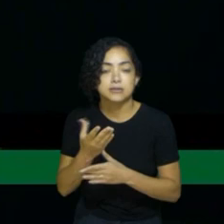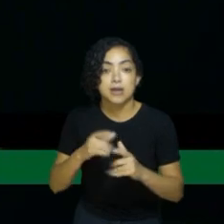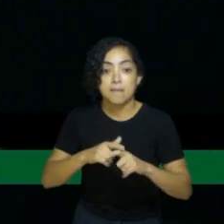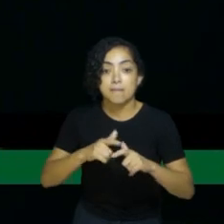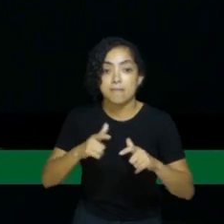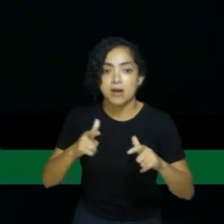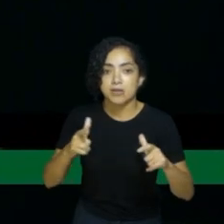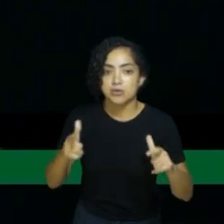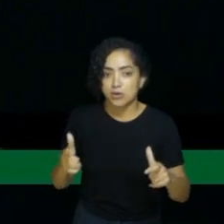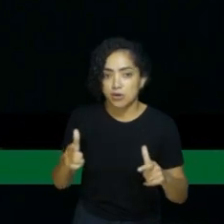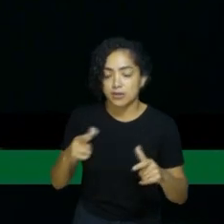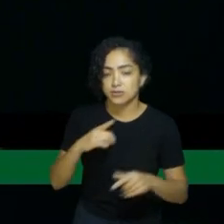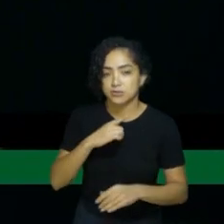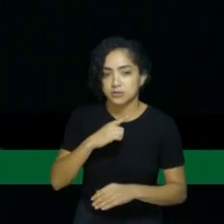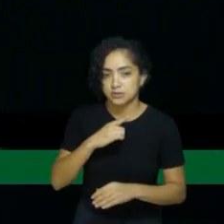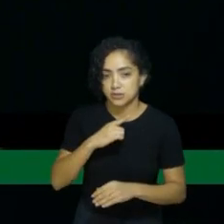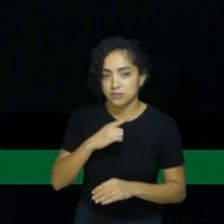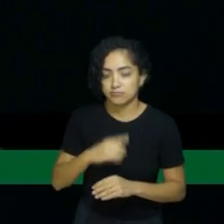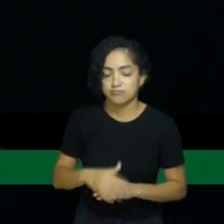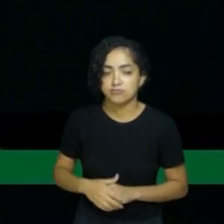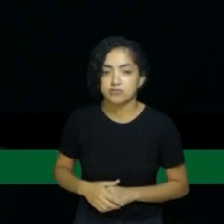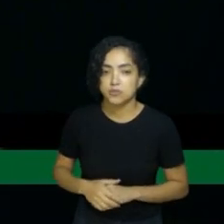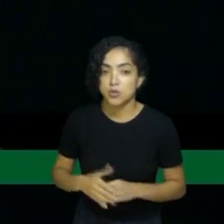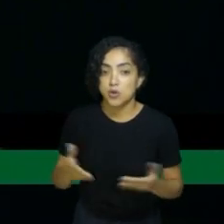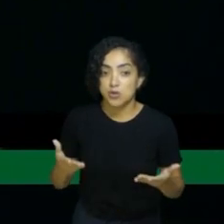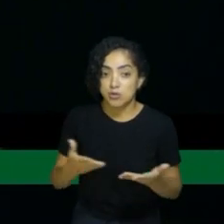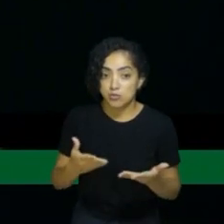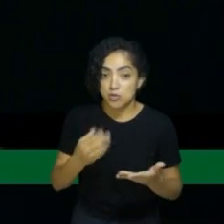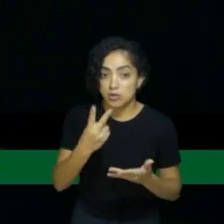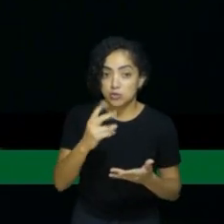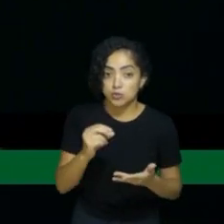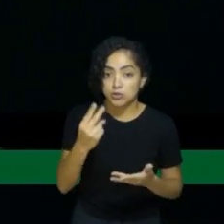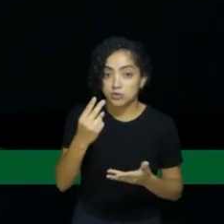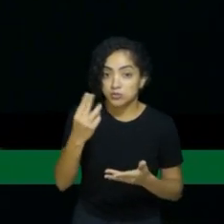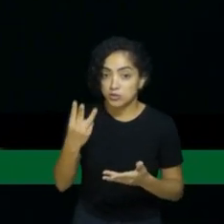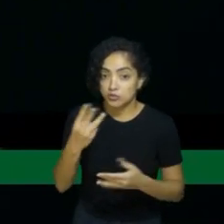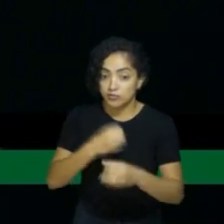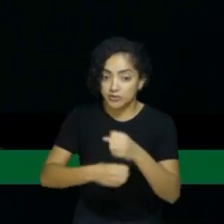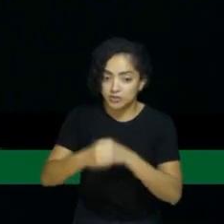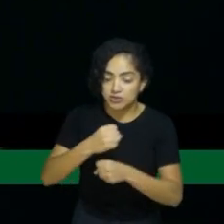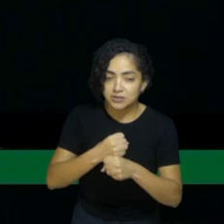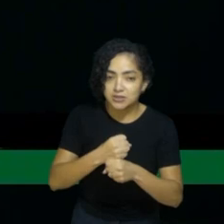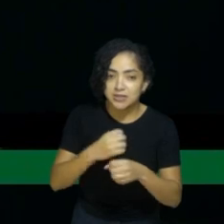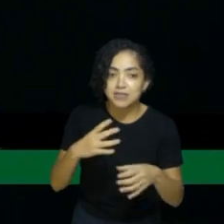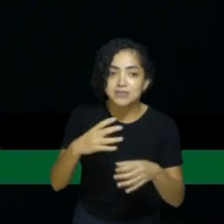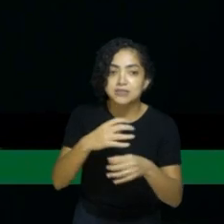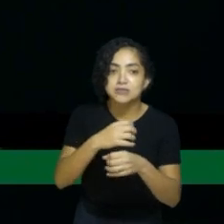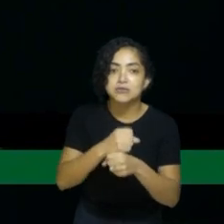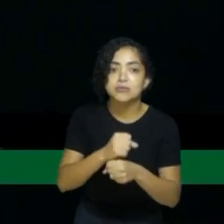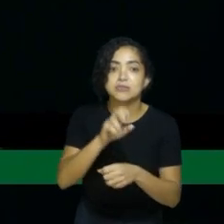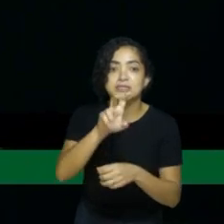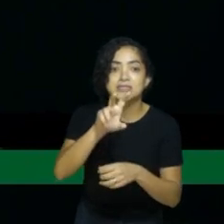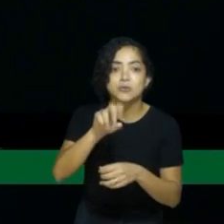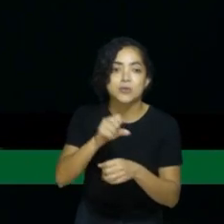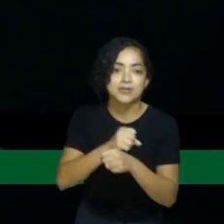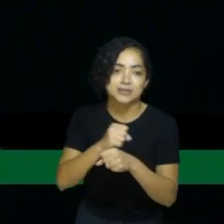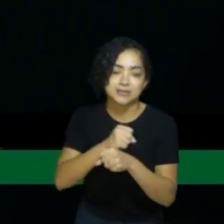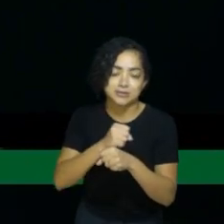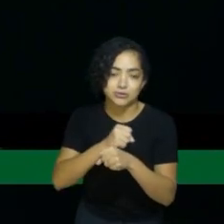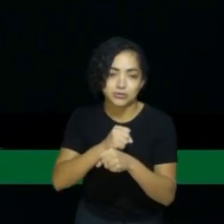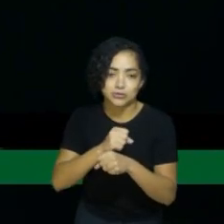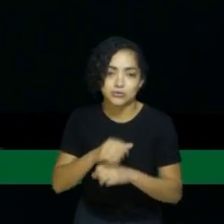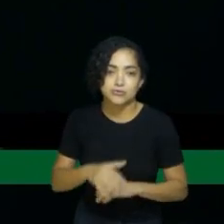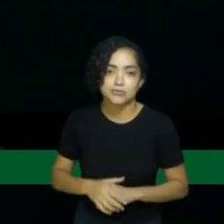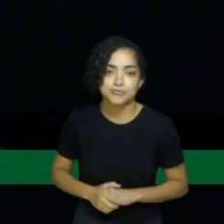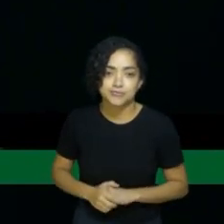rede do estado. Completamos em 2023 50 anos da nossa fundação.